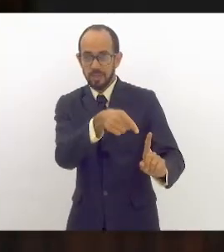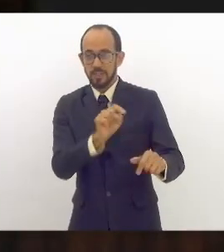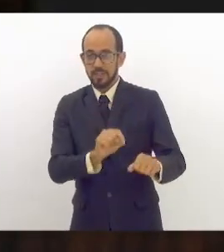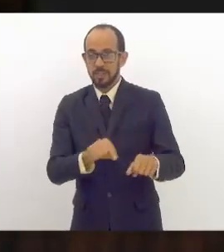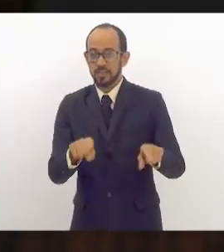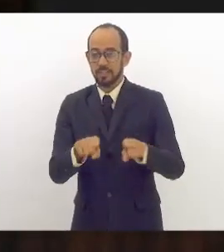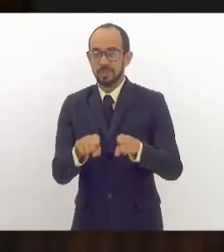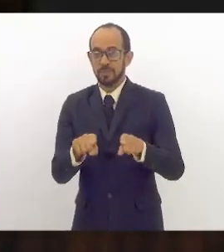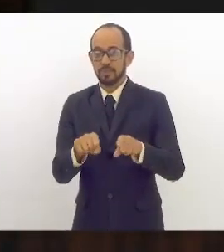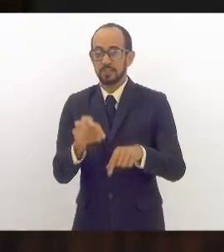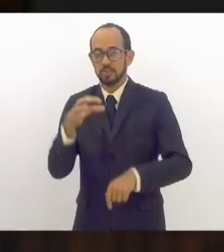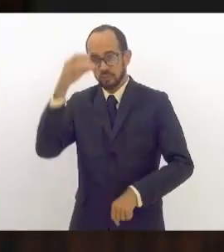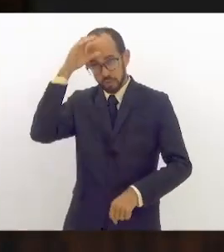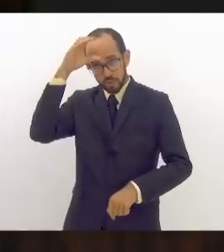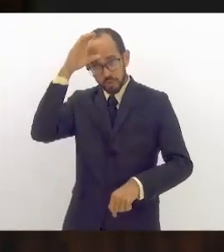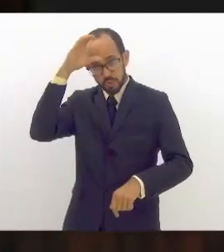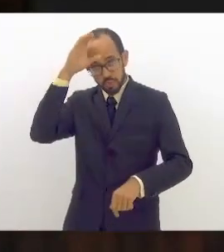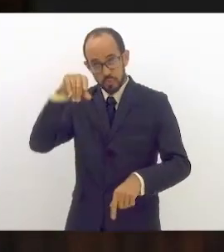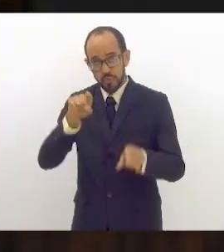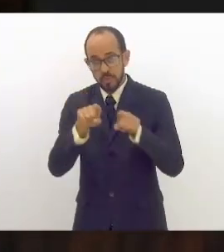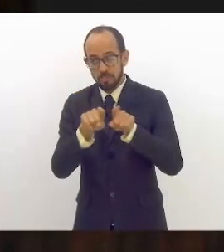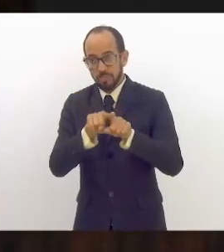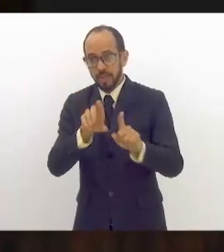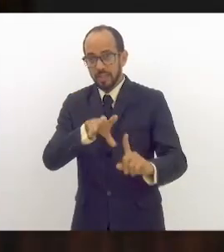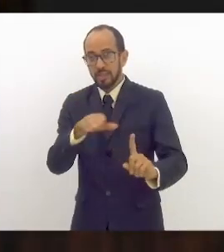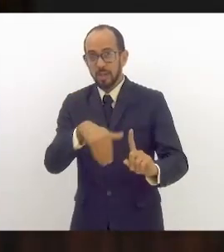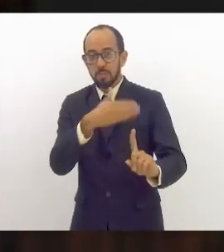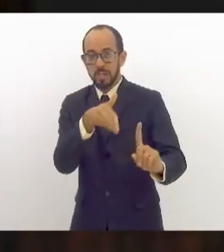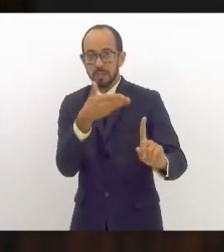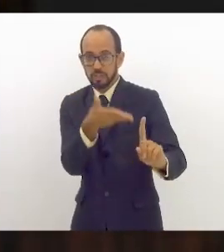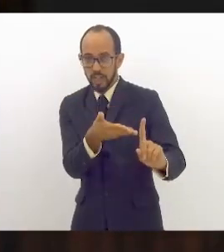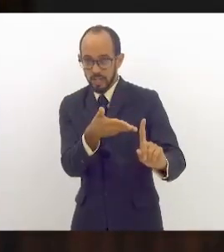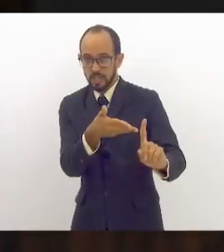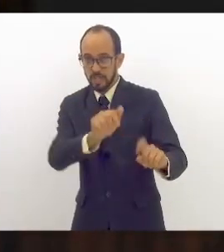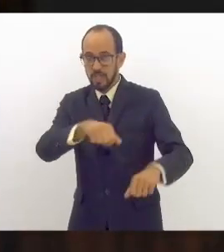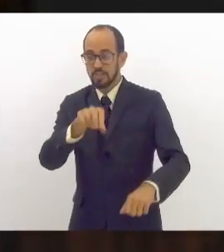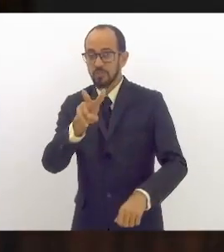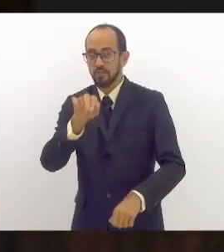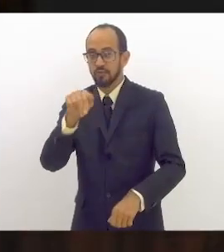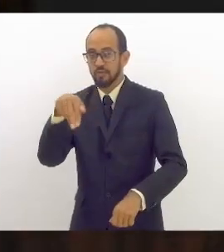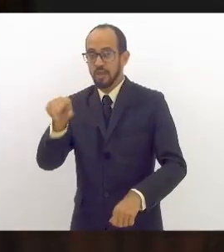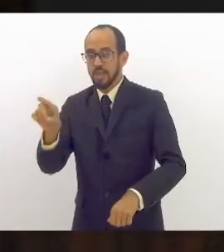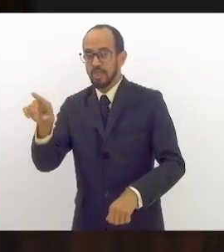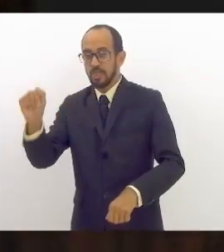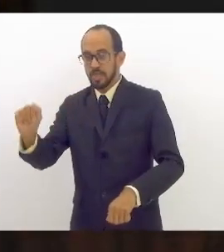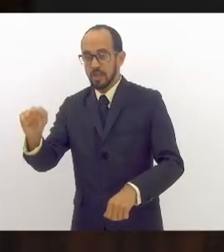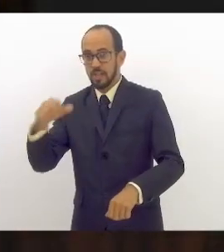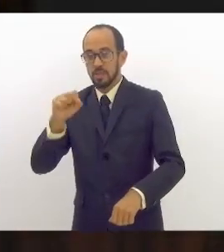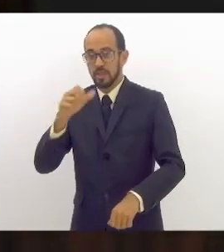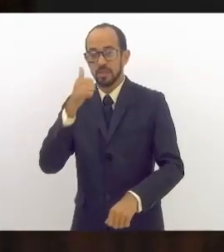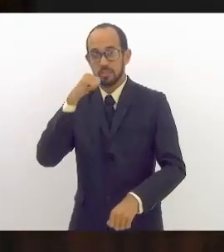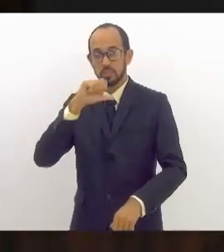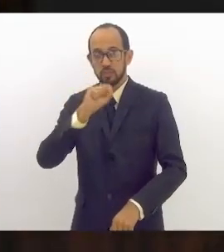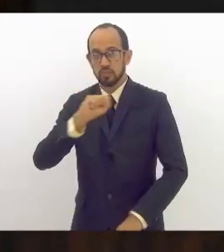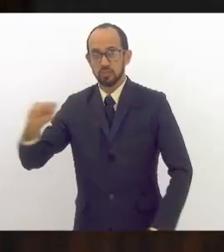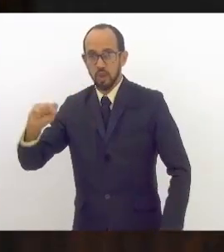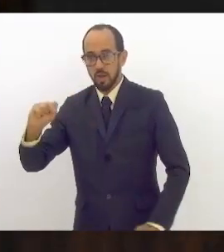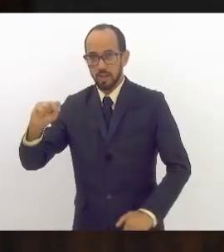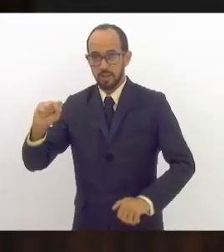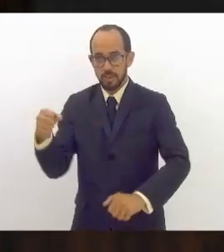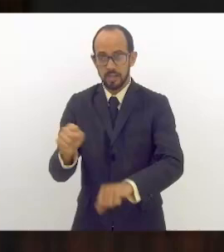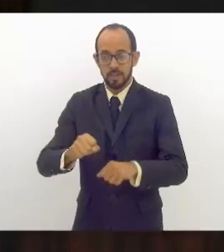tio da homenageada de Vanda Maria da Silva Leite sogra de Fábio Queiroz